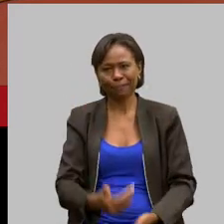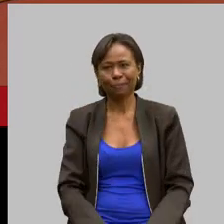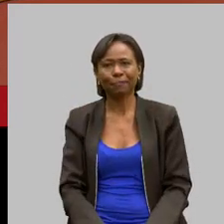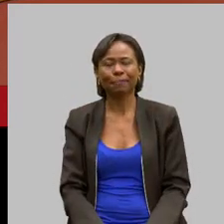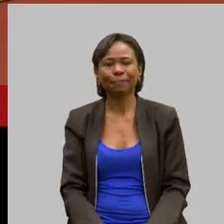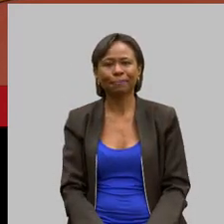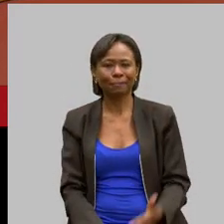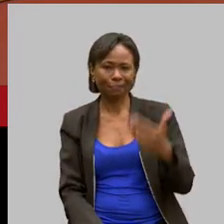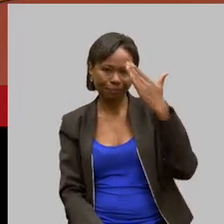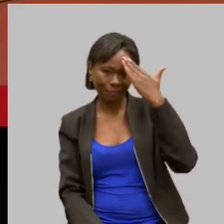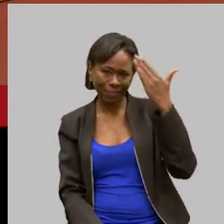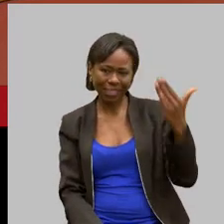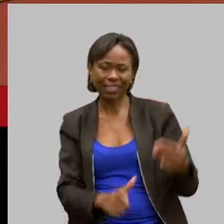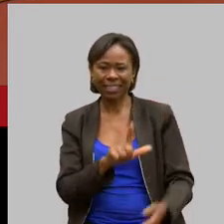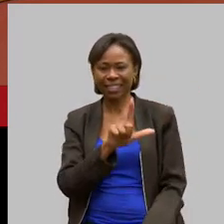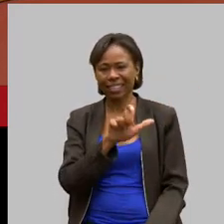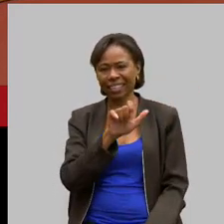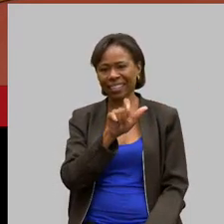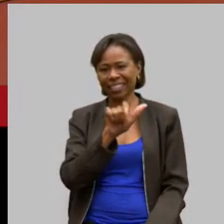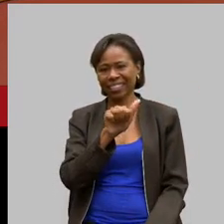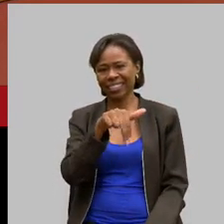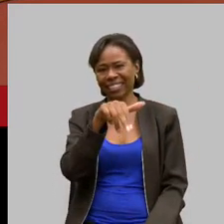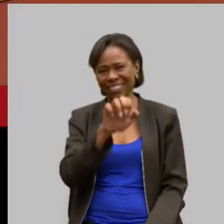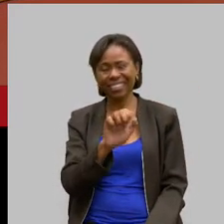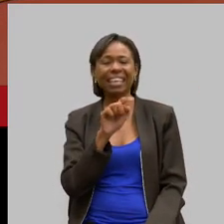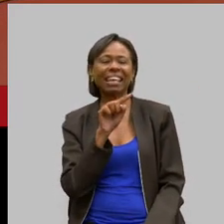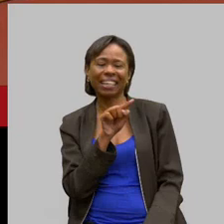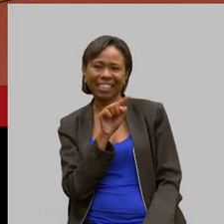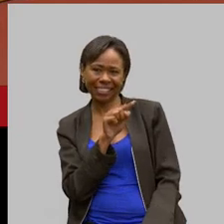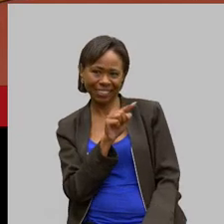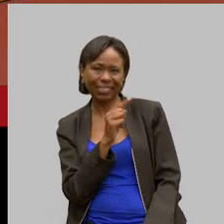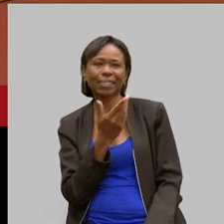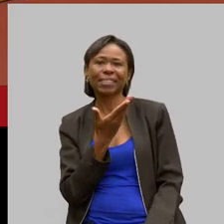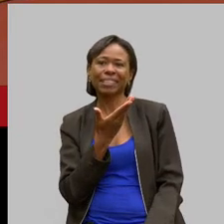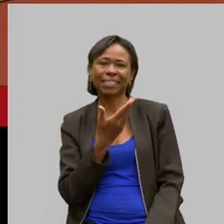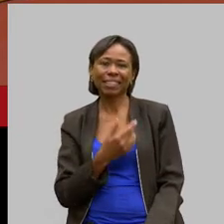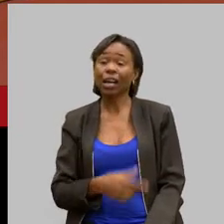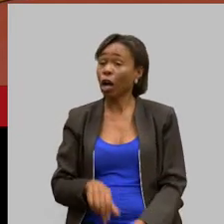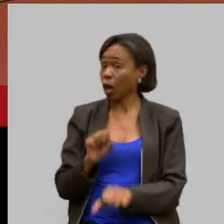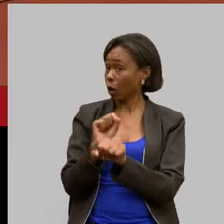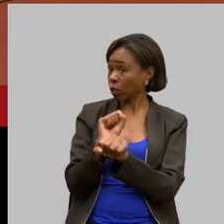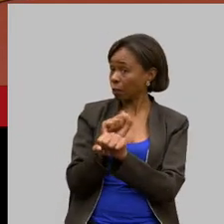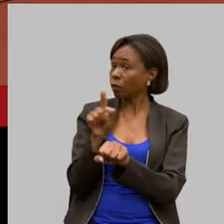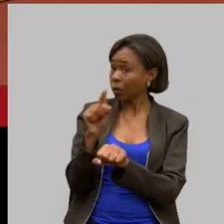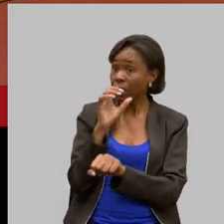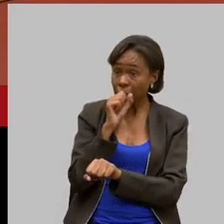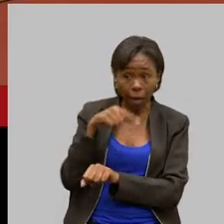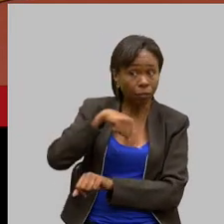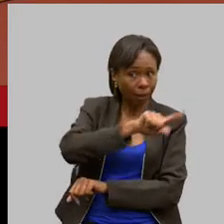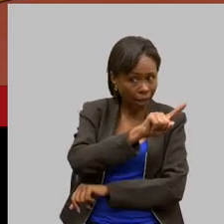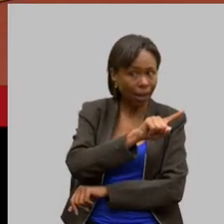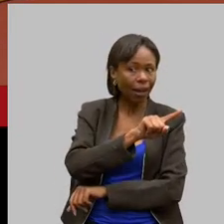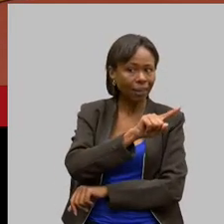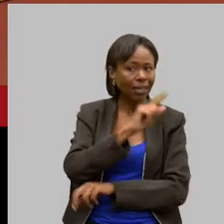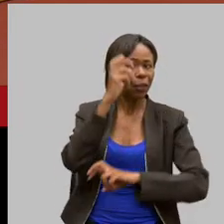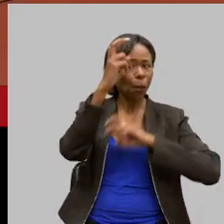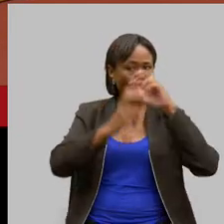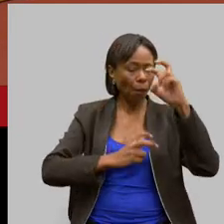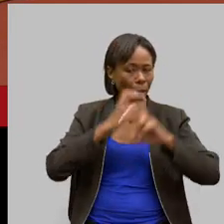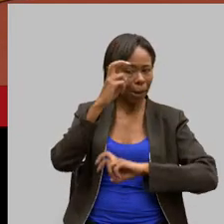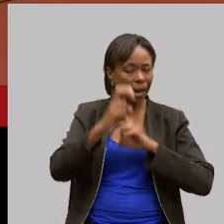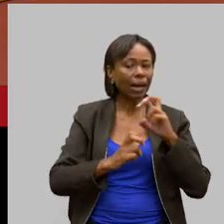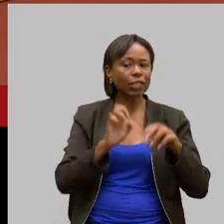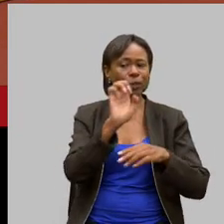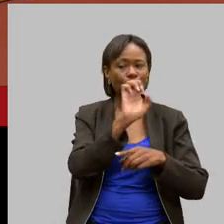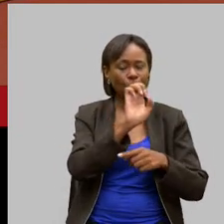obrigado leilan leilan é querida amiga gente eu espero você sábado lá hein Parque Ecológico El